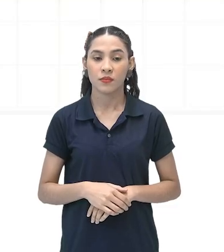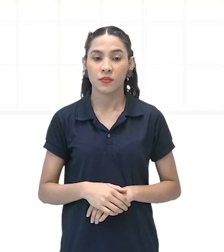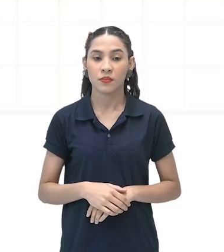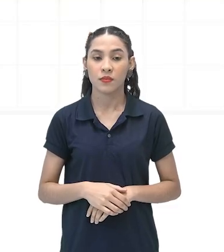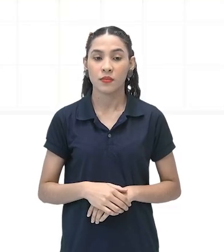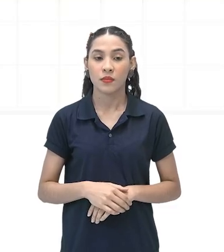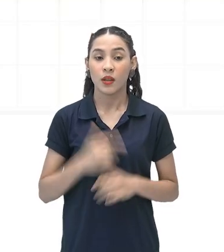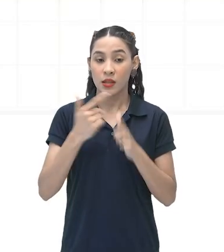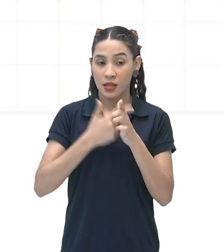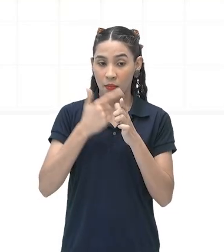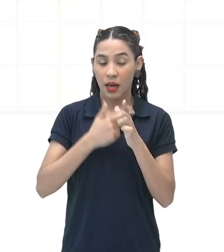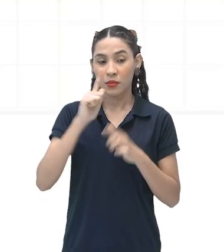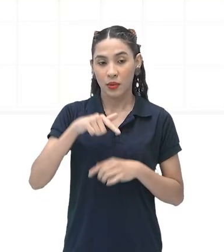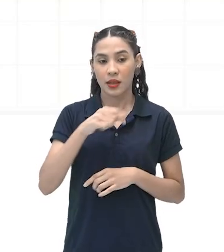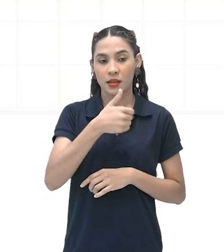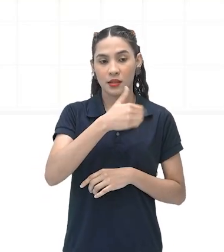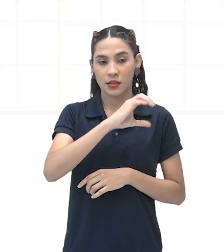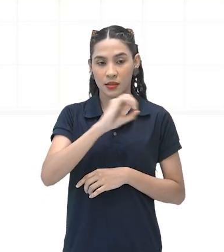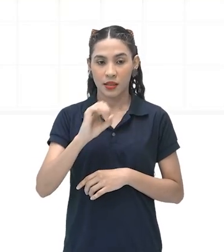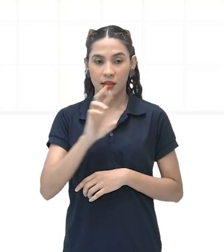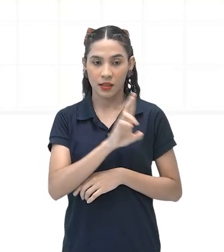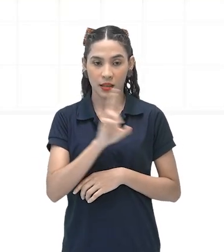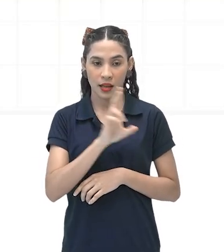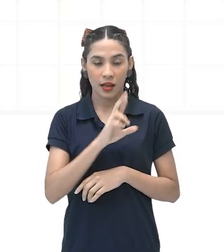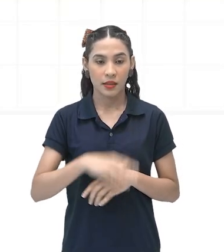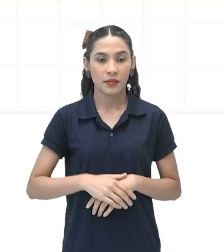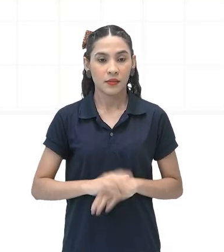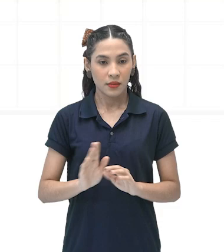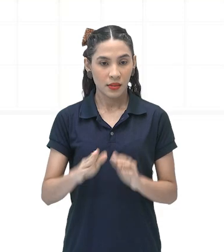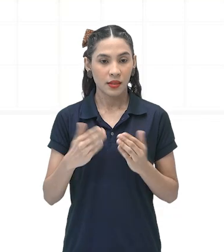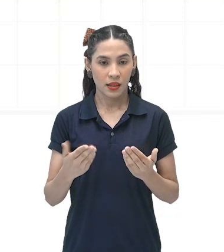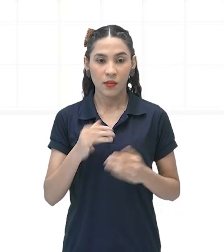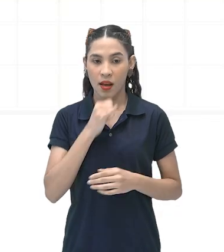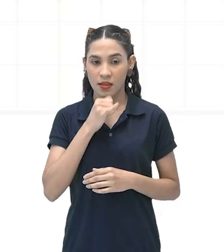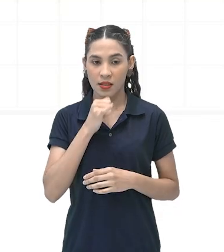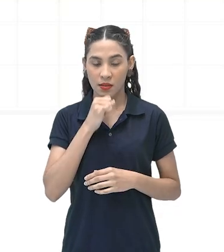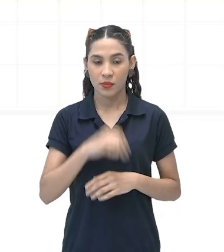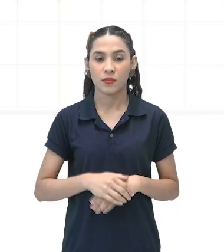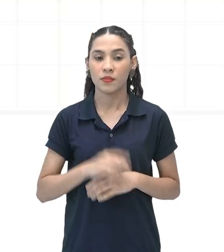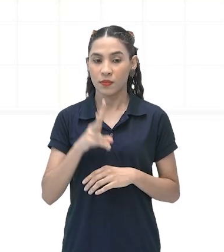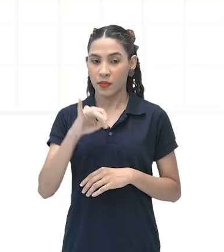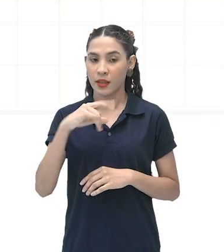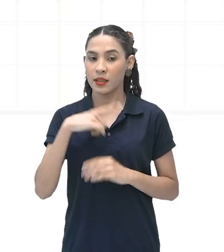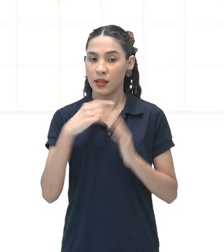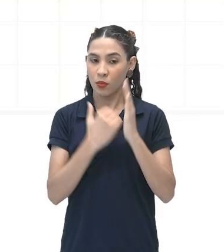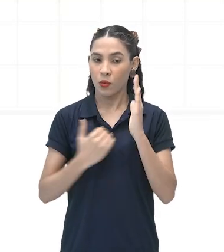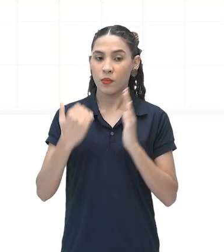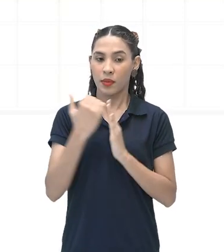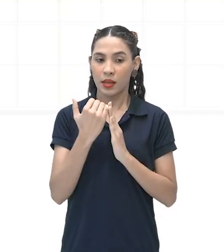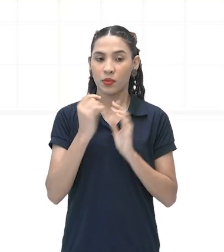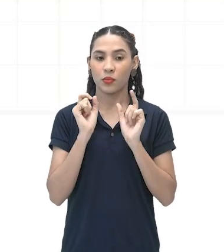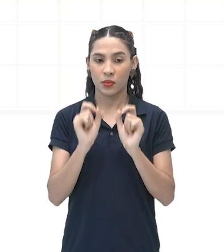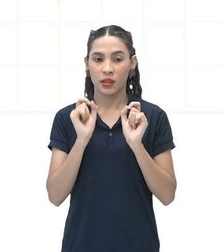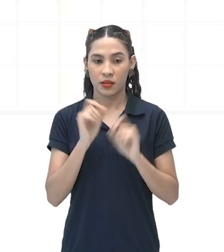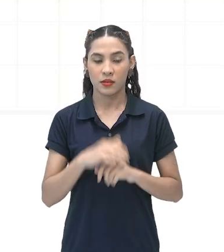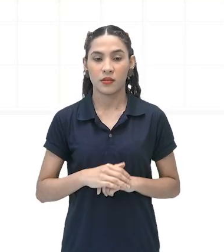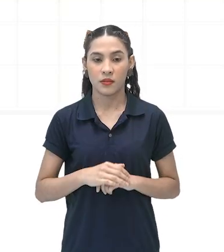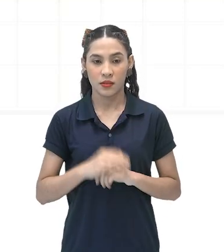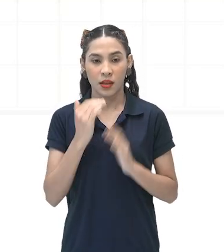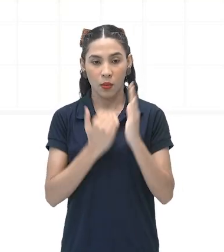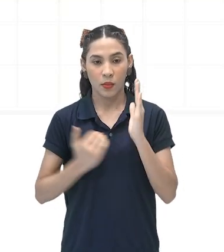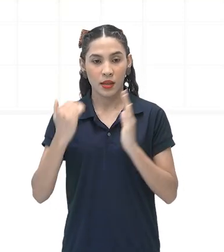o valor do tênis é R$100, certo? Então, no primeiro momento, ele vai ter um aumento